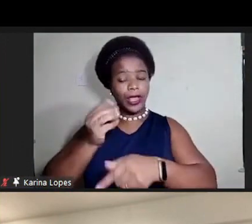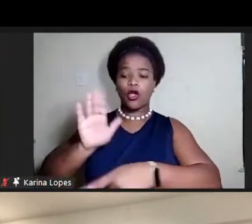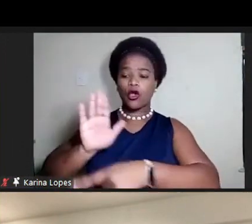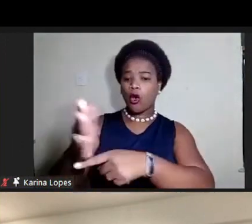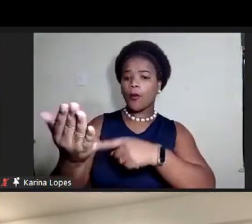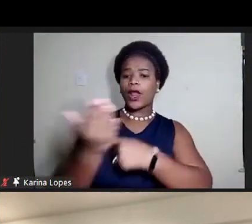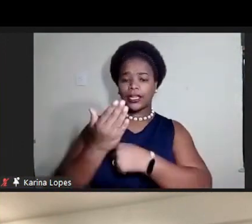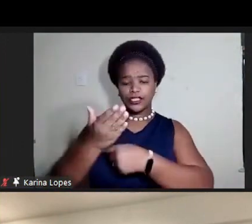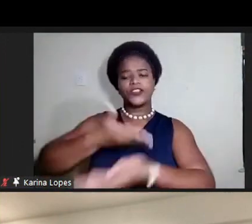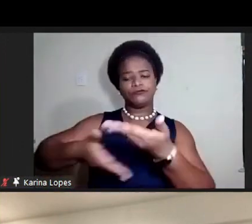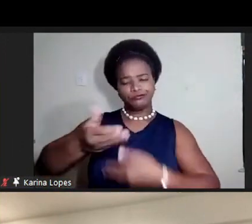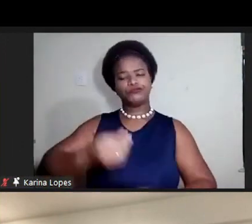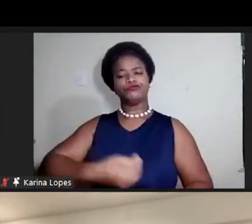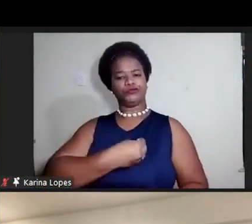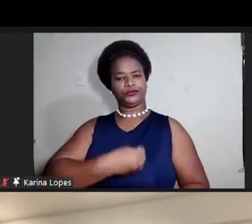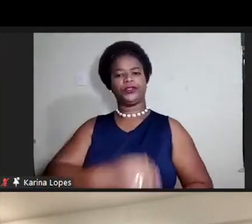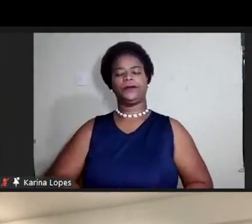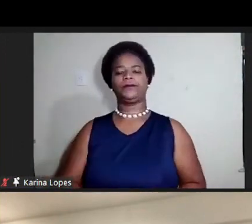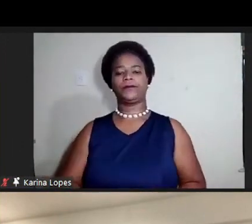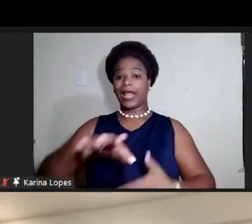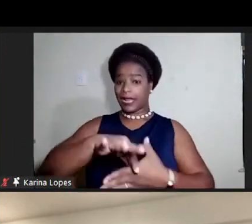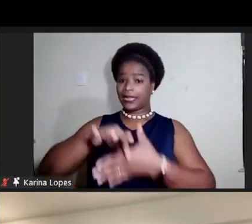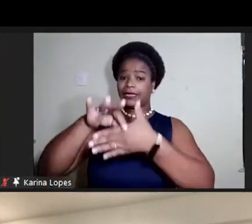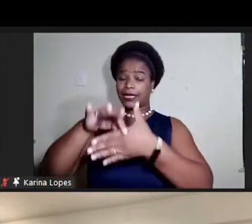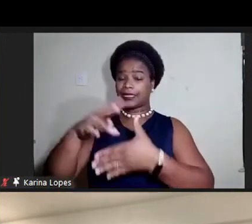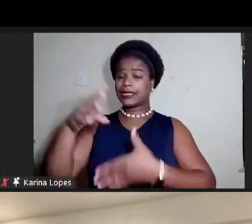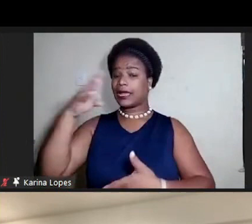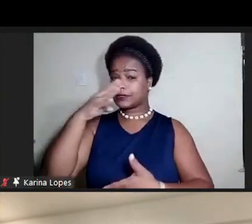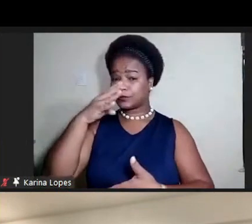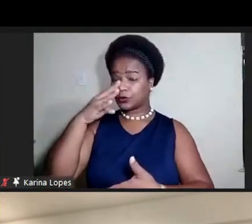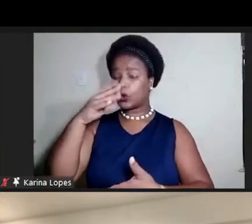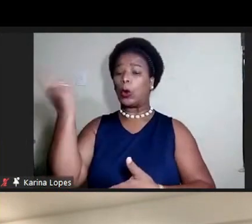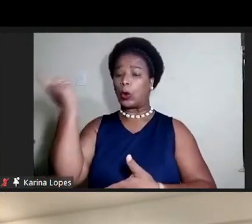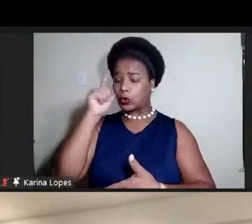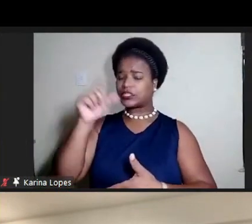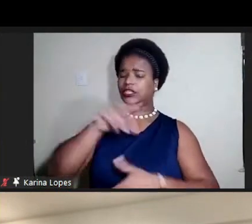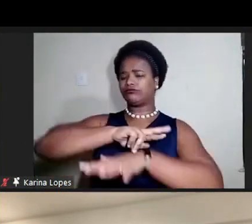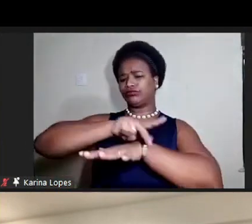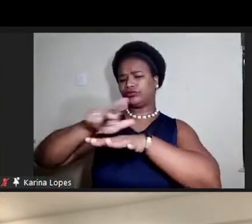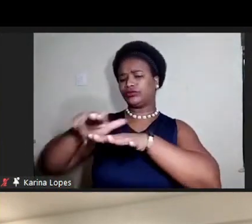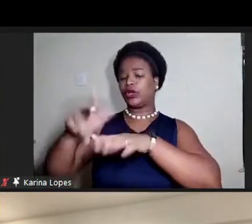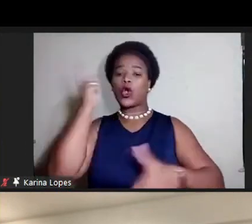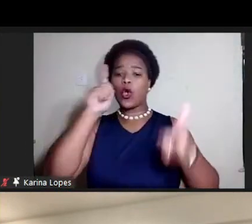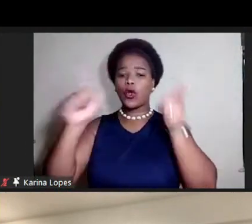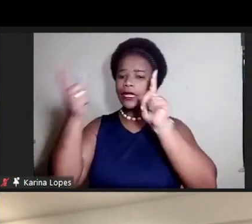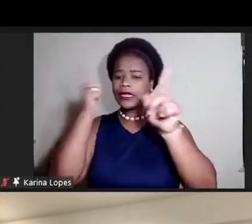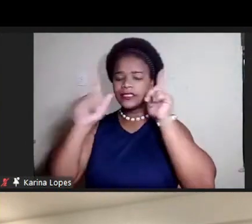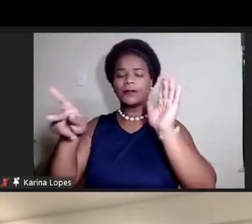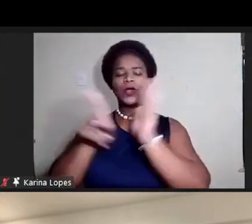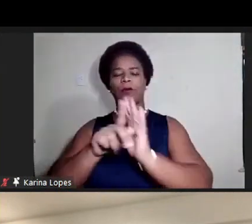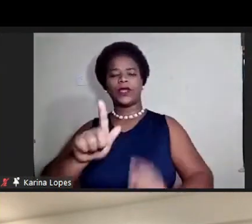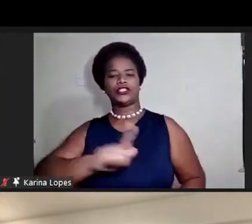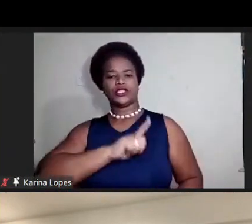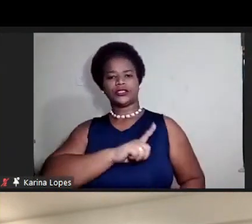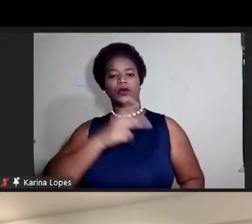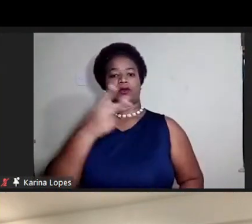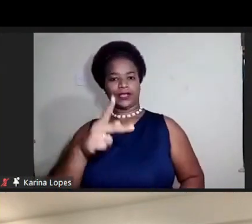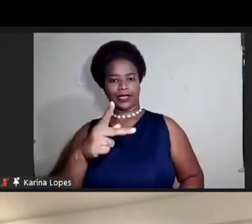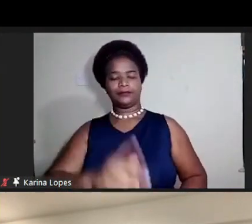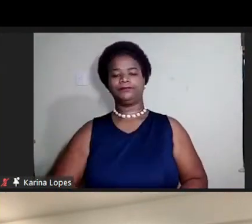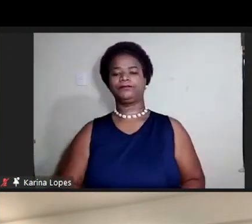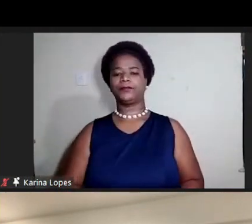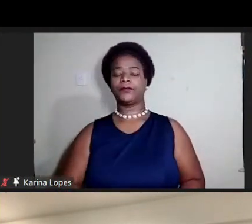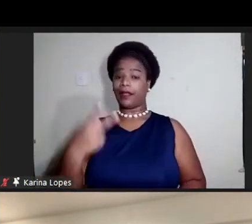inspirador, Hugo Borges colecionou incontáveis conquistas em sua gestão, entre elas, e da qual tinha especial